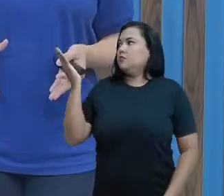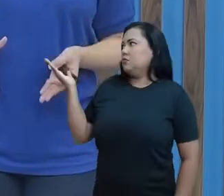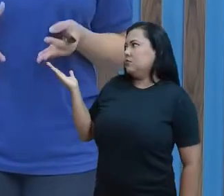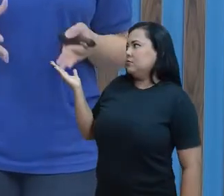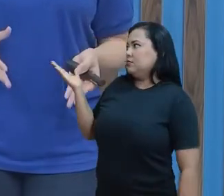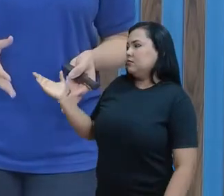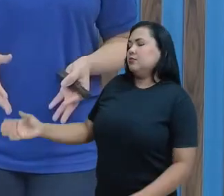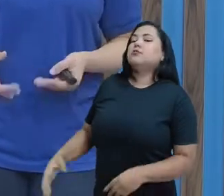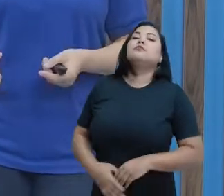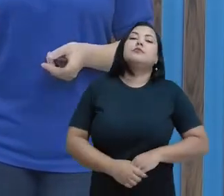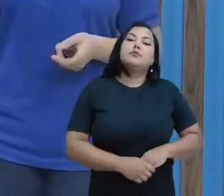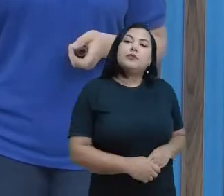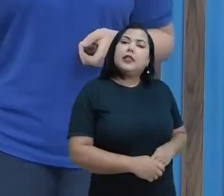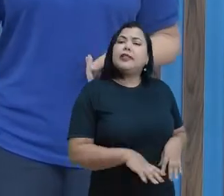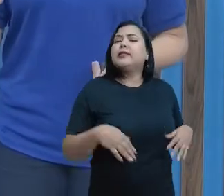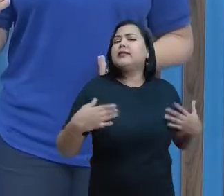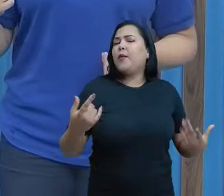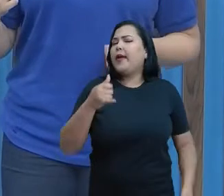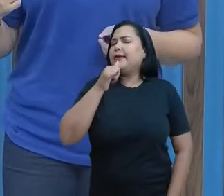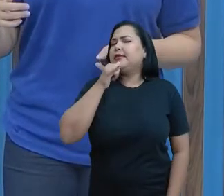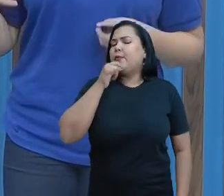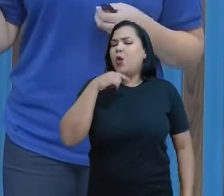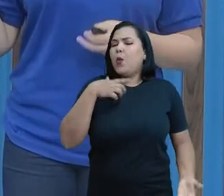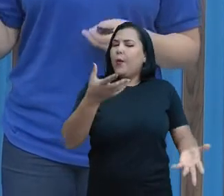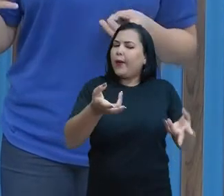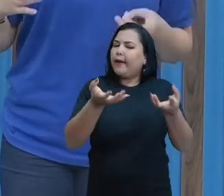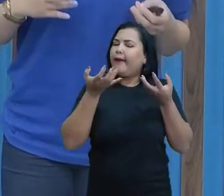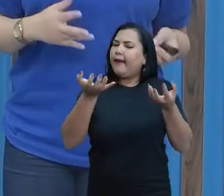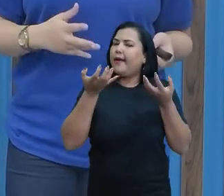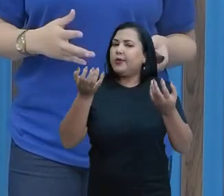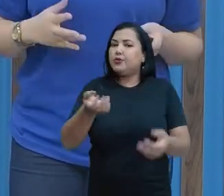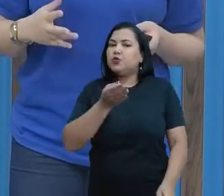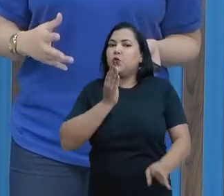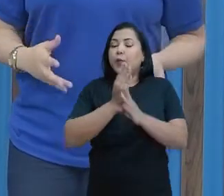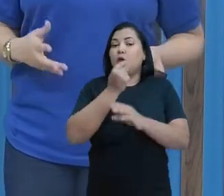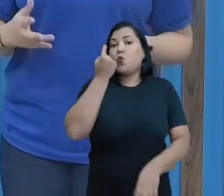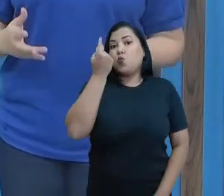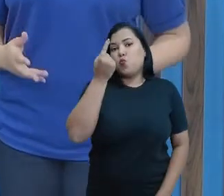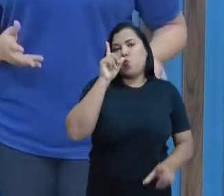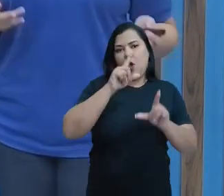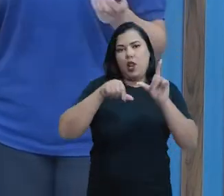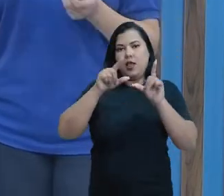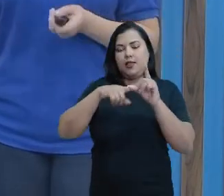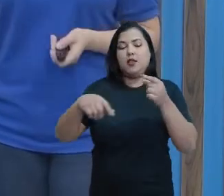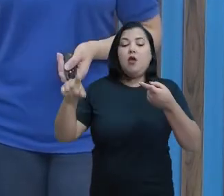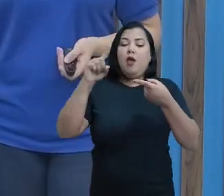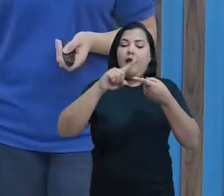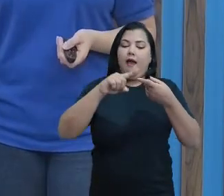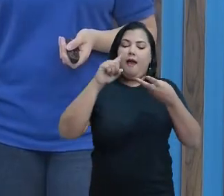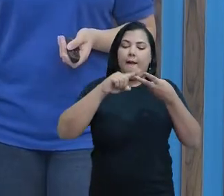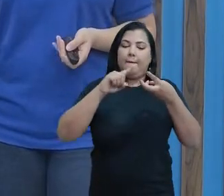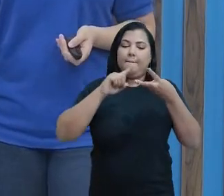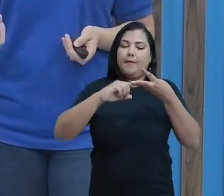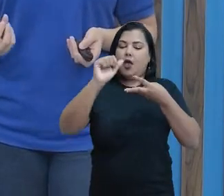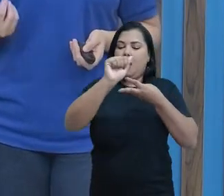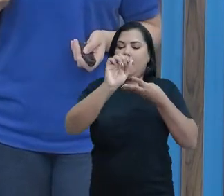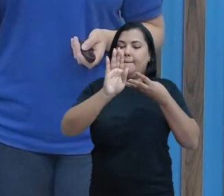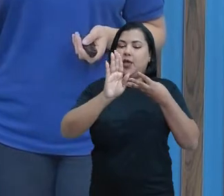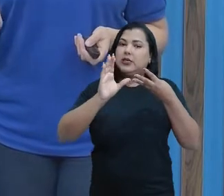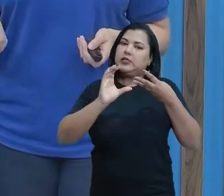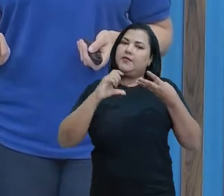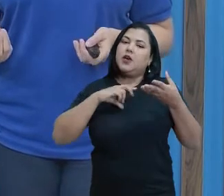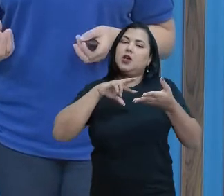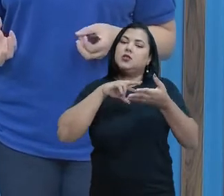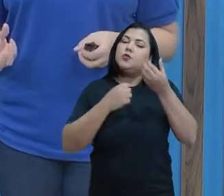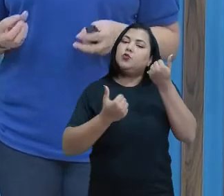vê, se a ideia é descobrir uma única letra, esse a, b e c, ele vai ter que ter a representação de um número, tá? Então, quando a gente